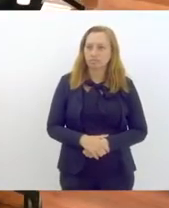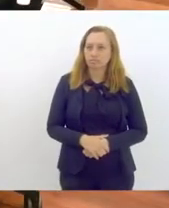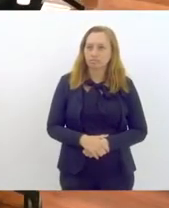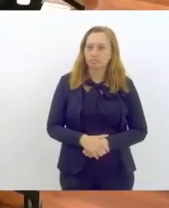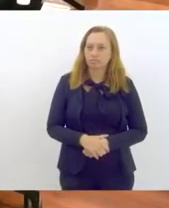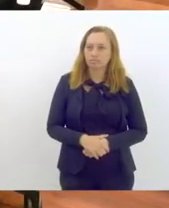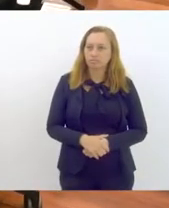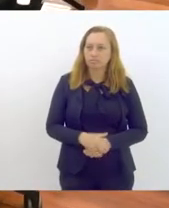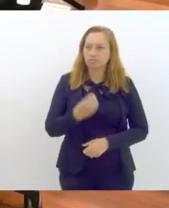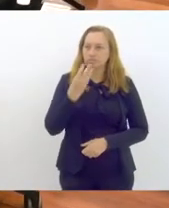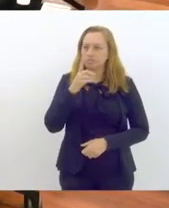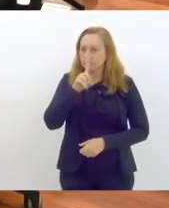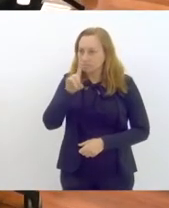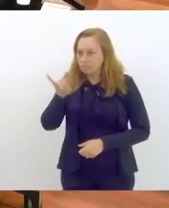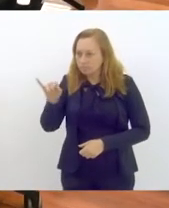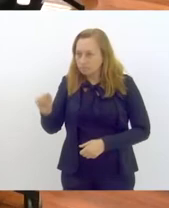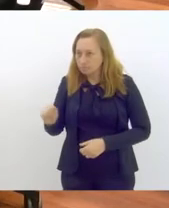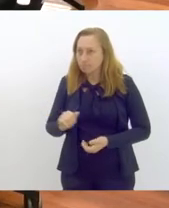Bom dia.